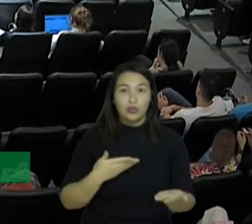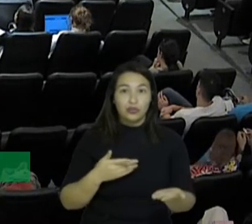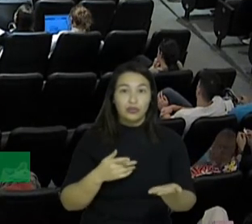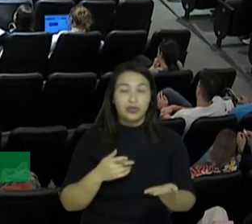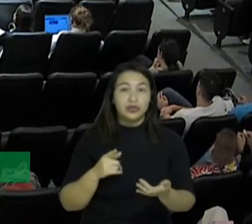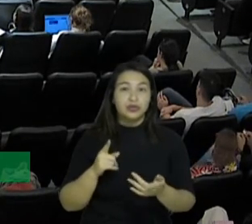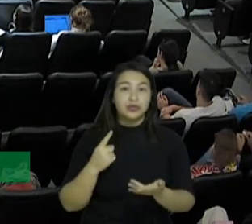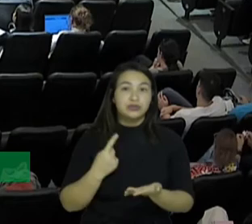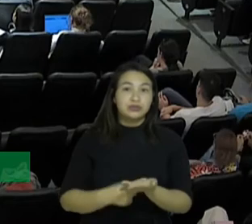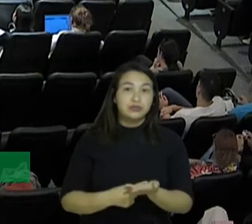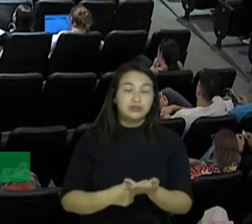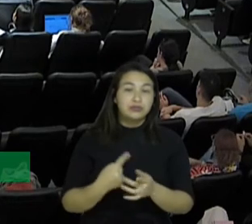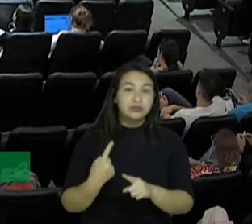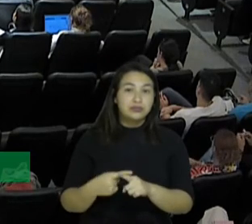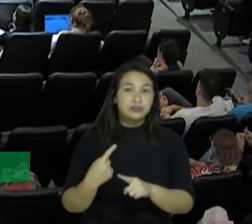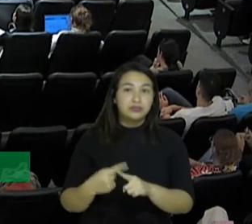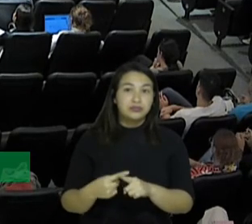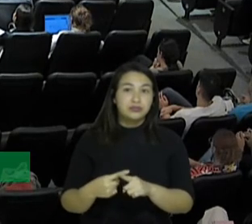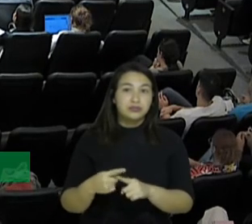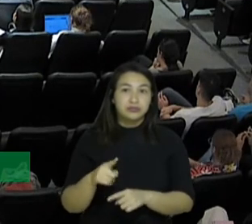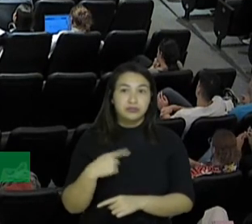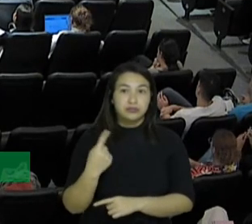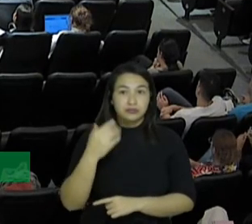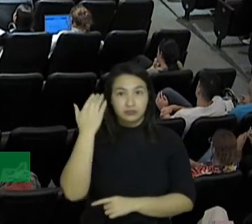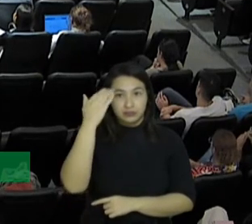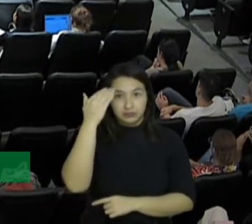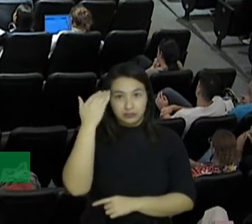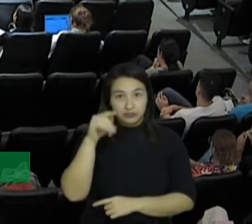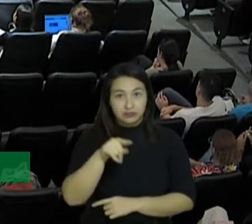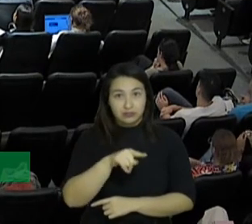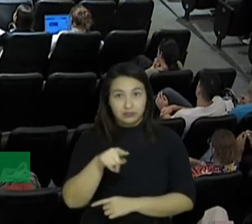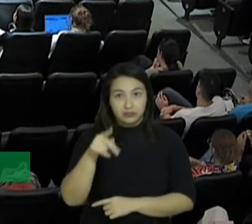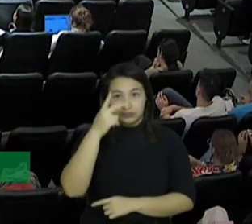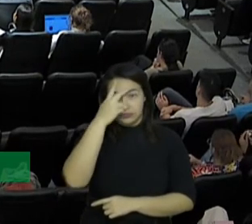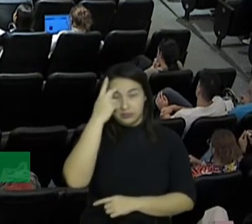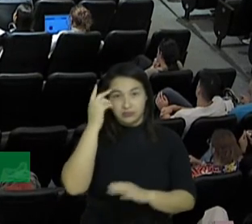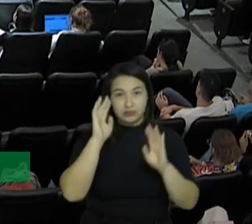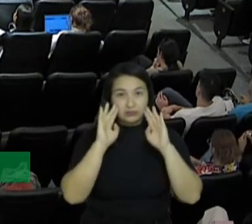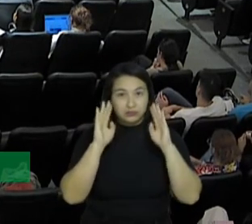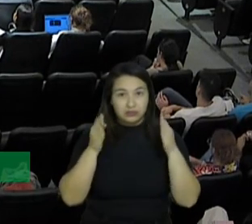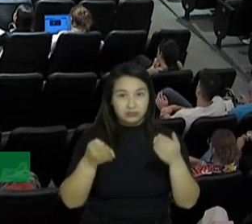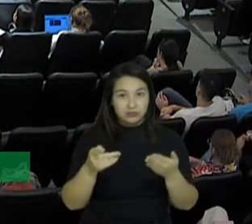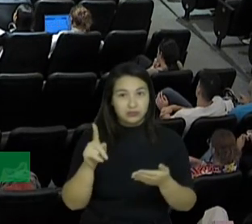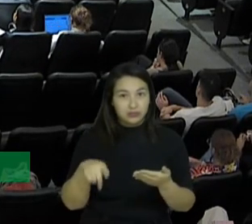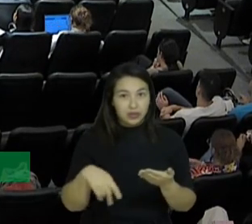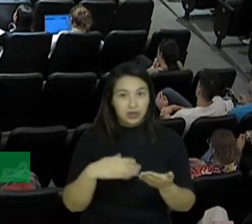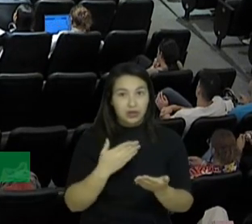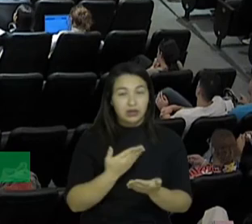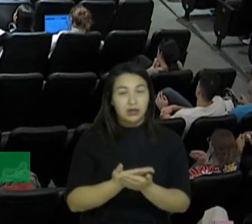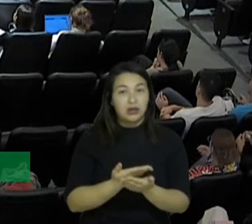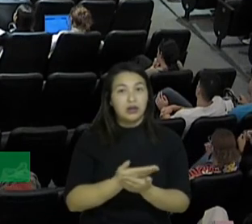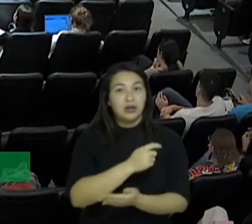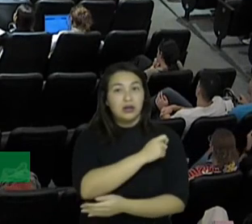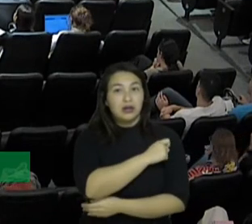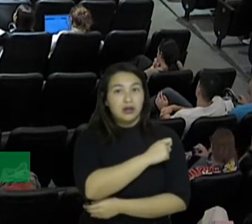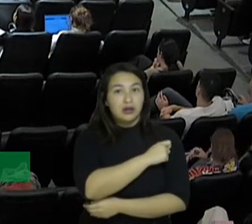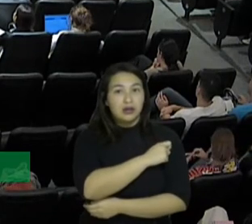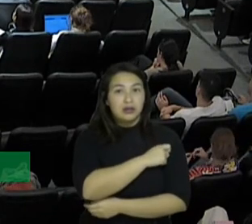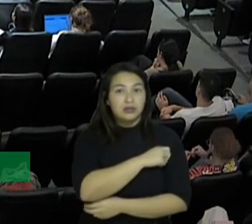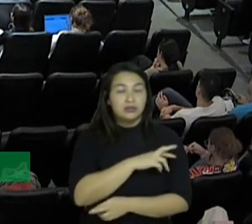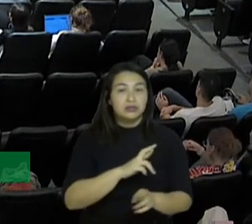justamente porque a gente entende que o público mais direcionado são os estudantes de relações internacionais é